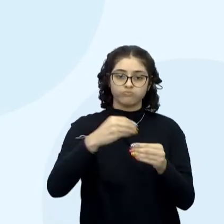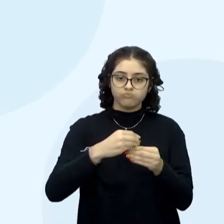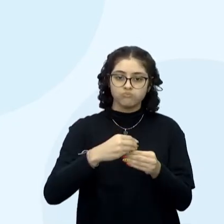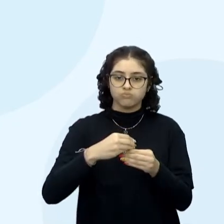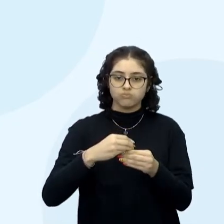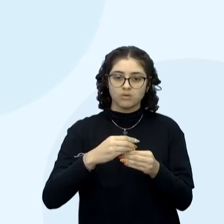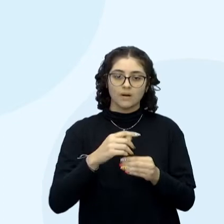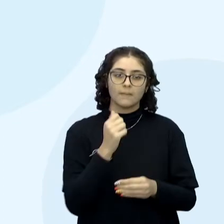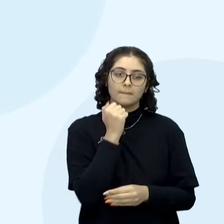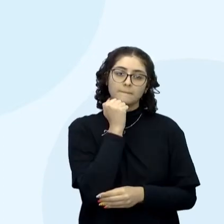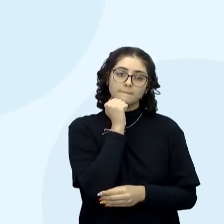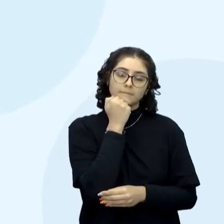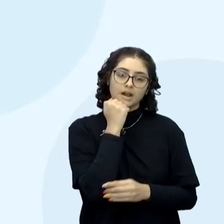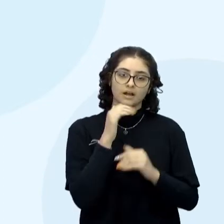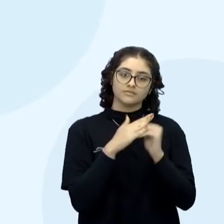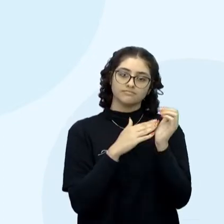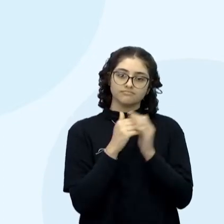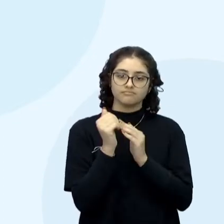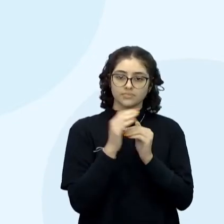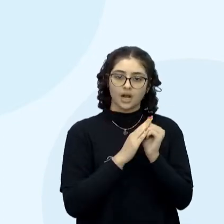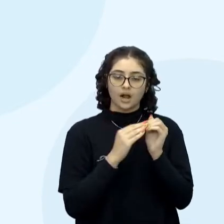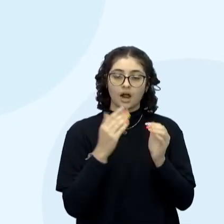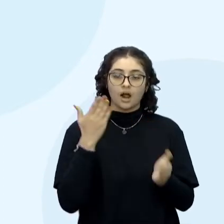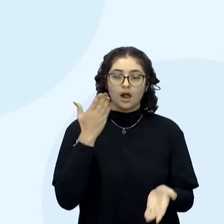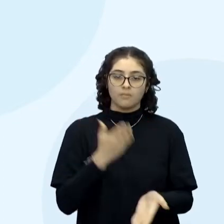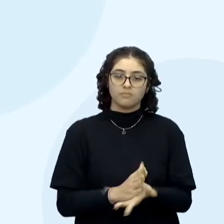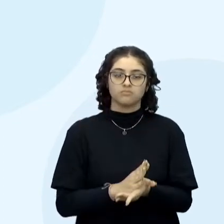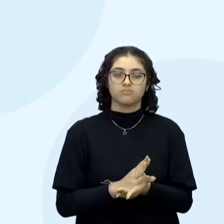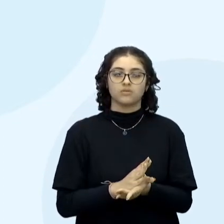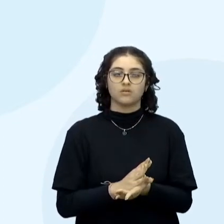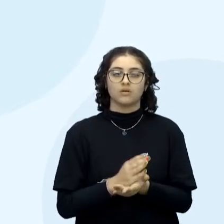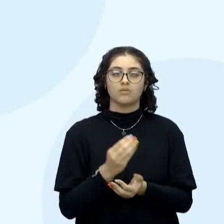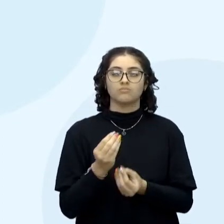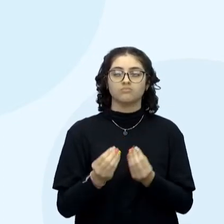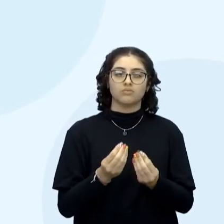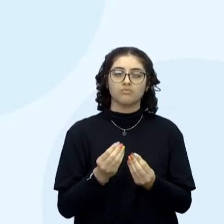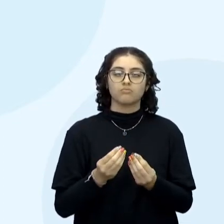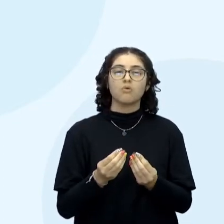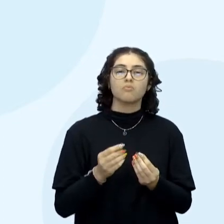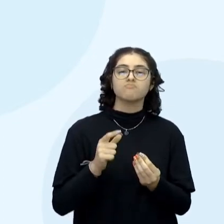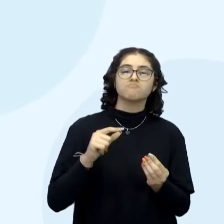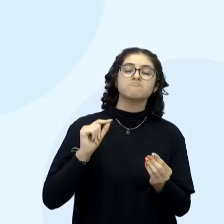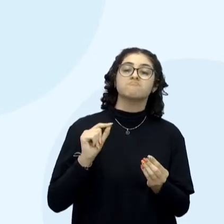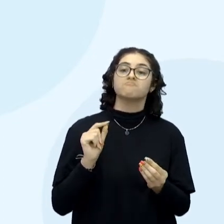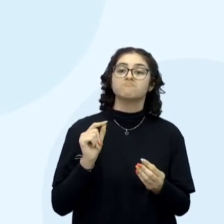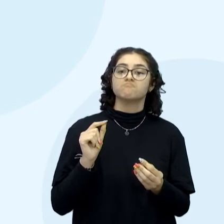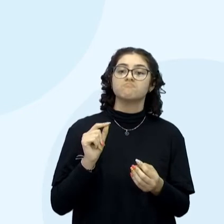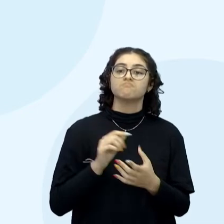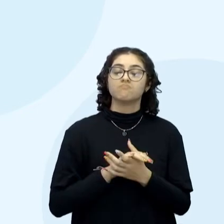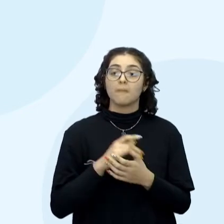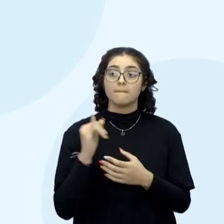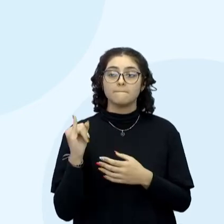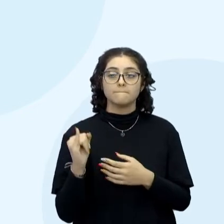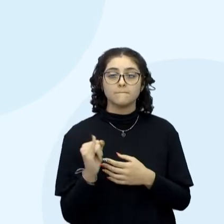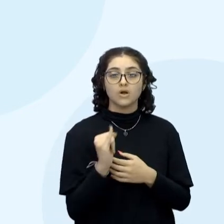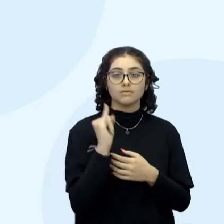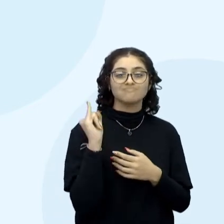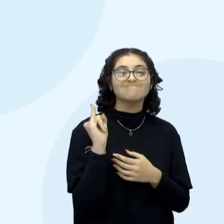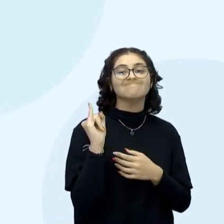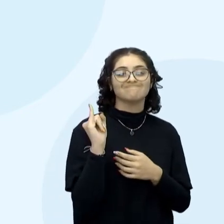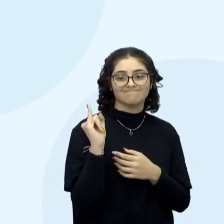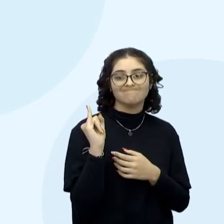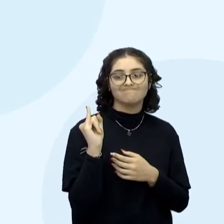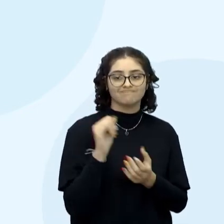científicas acabaram por se tornar cada vez mais prementes, ou seja, cada vez mais importantes e